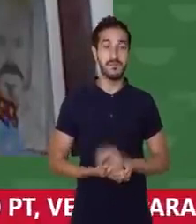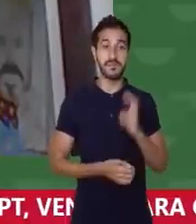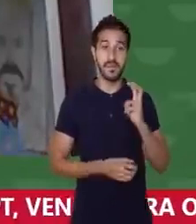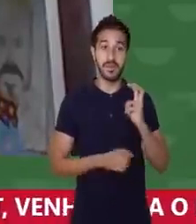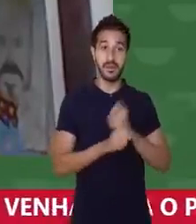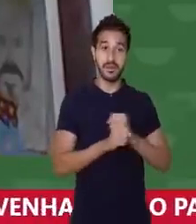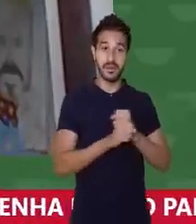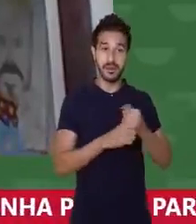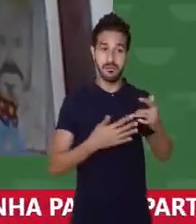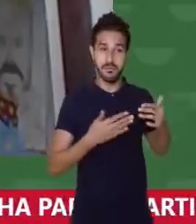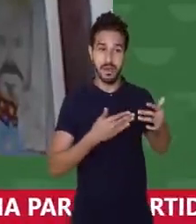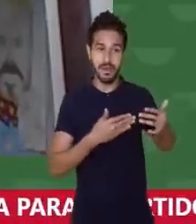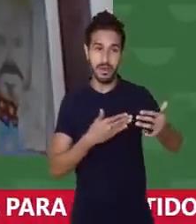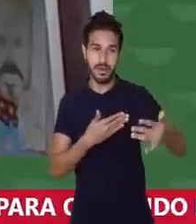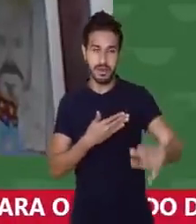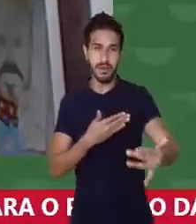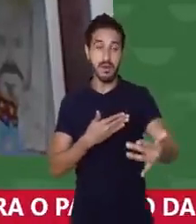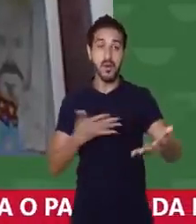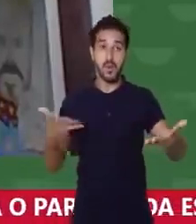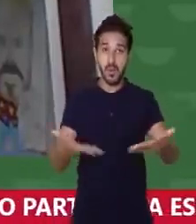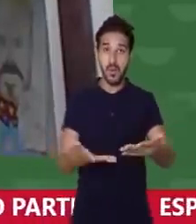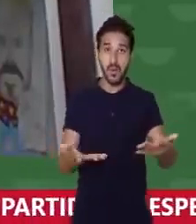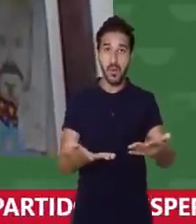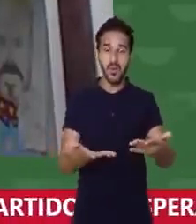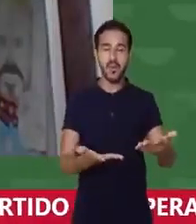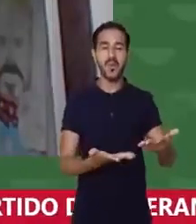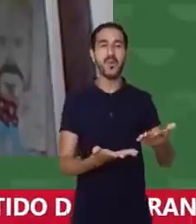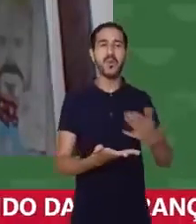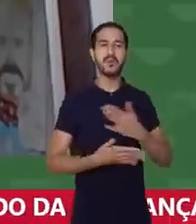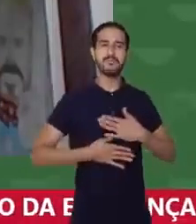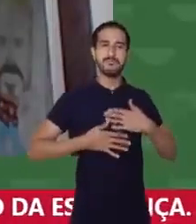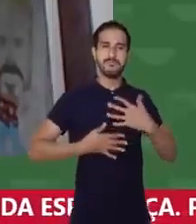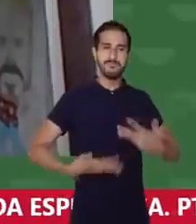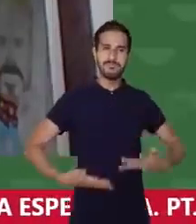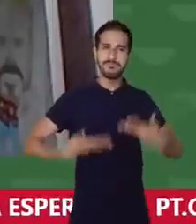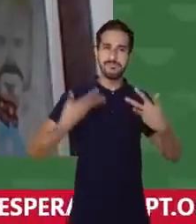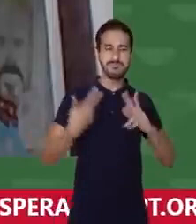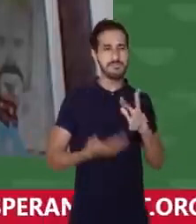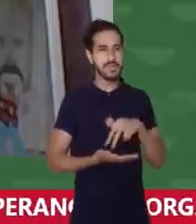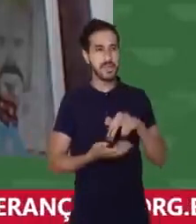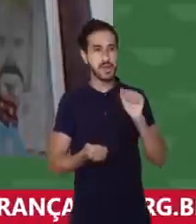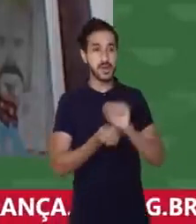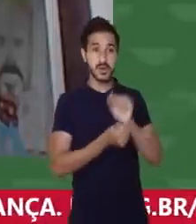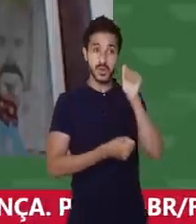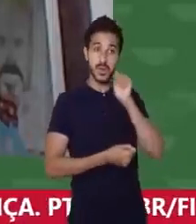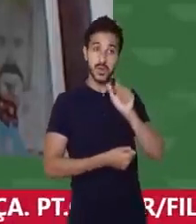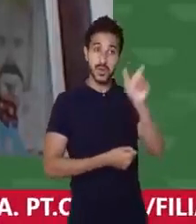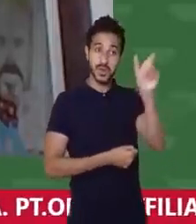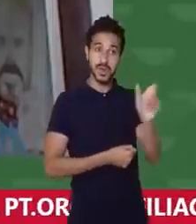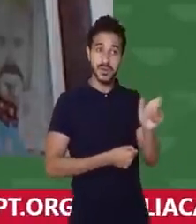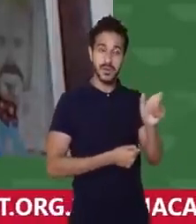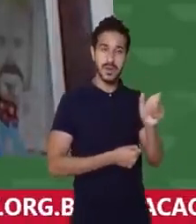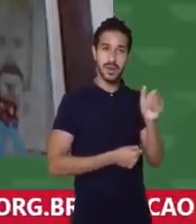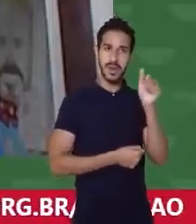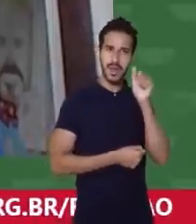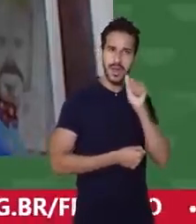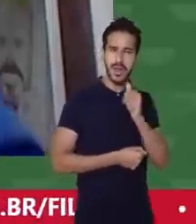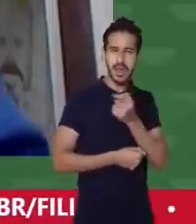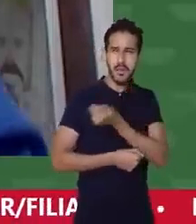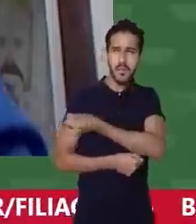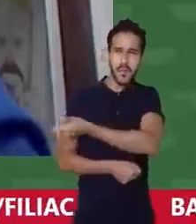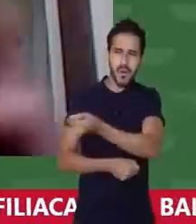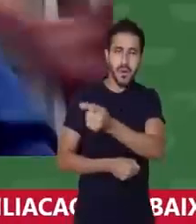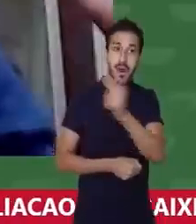5 anos se passaram daquele dia. E hoje eu tenho a honra, a alegria de estar aqui com esta mulher, que como